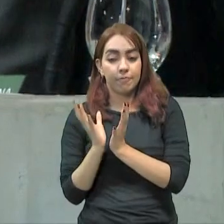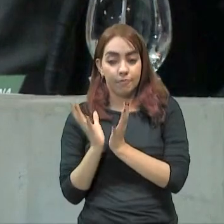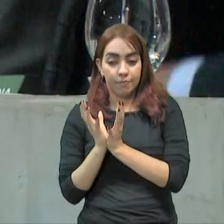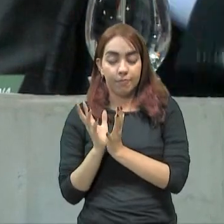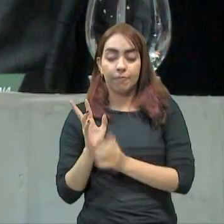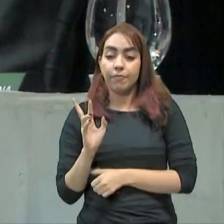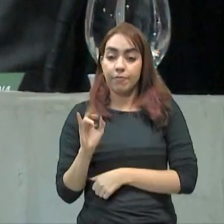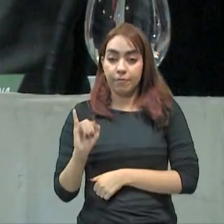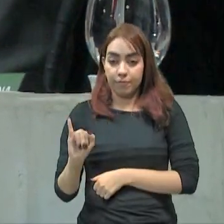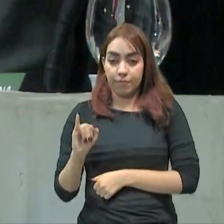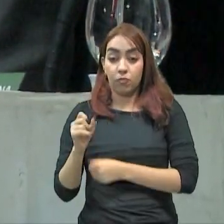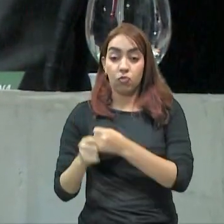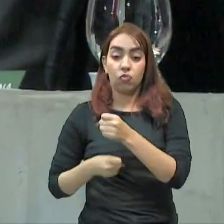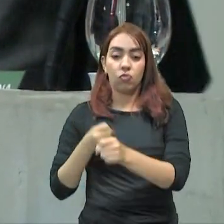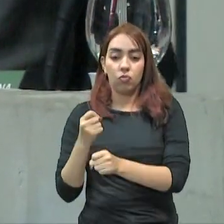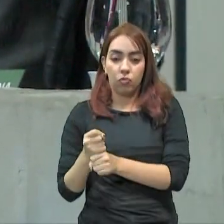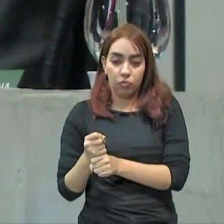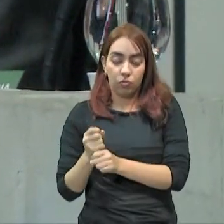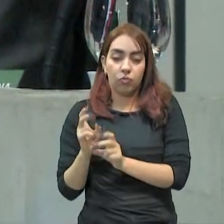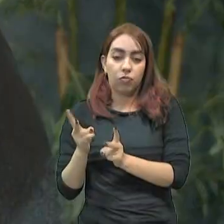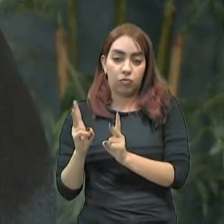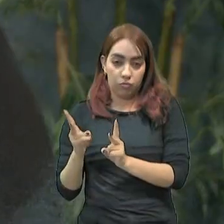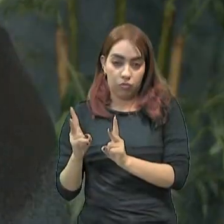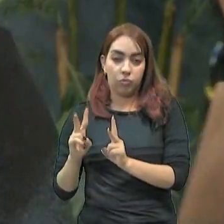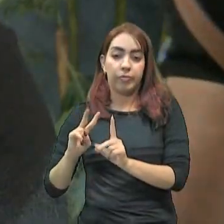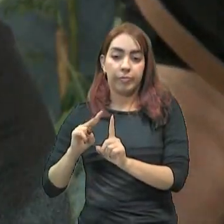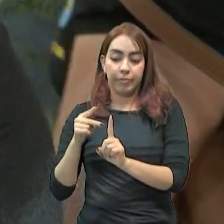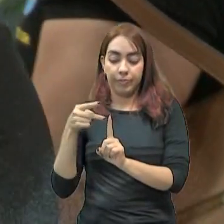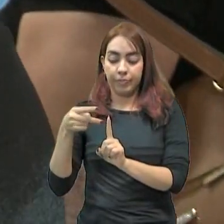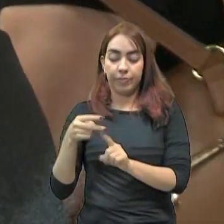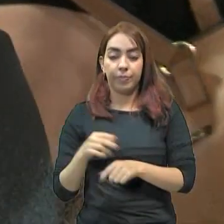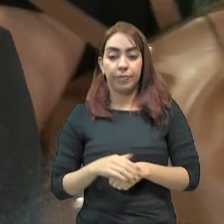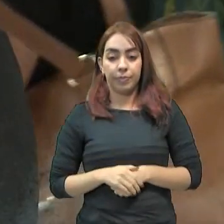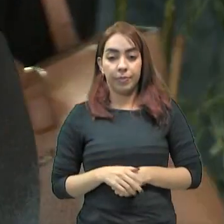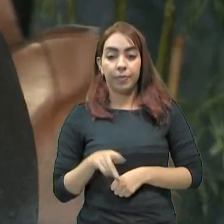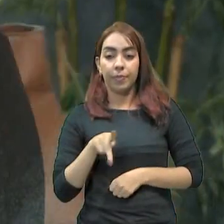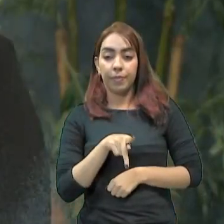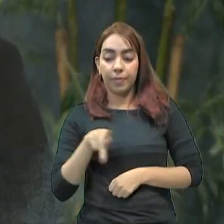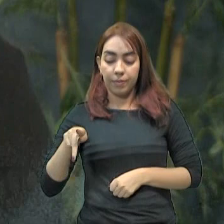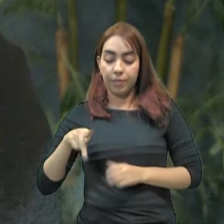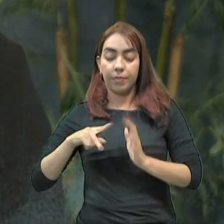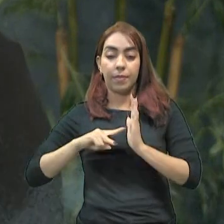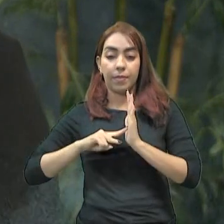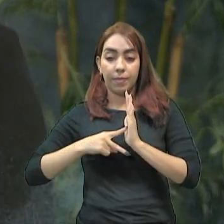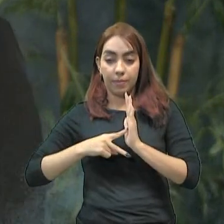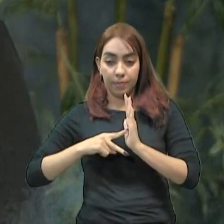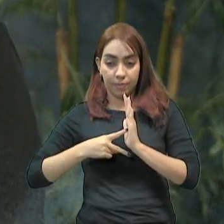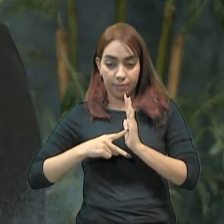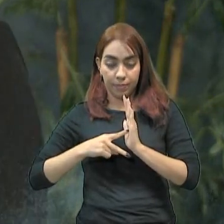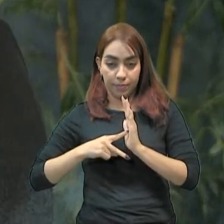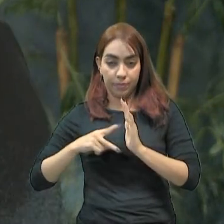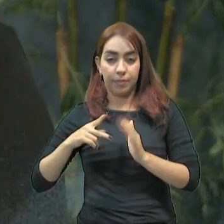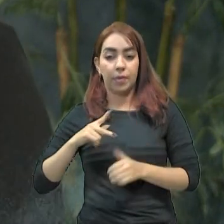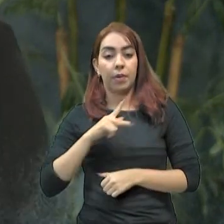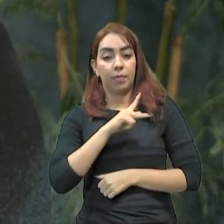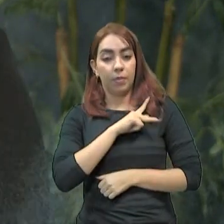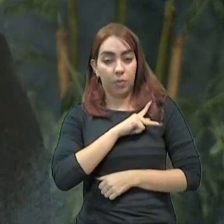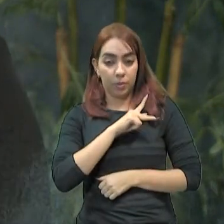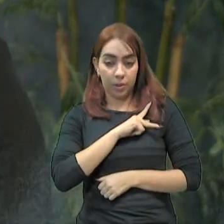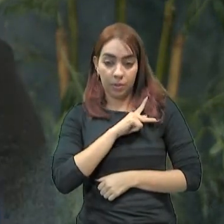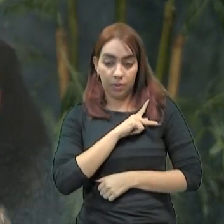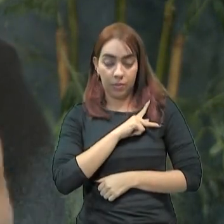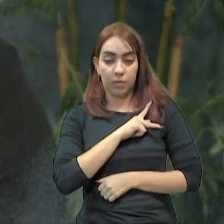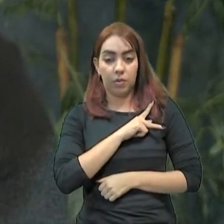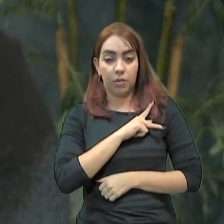será anual de acordo com a revisão geral a presidente do sindicato dos policiais penais Joélia Silveira